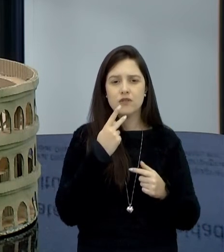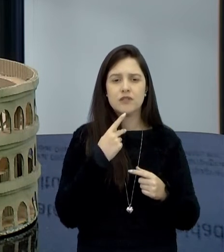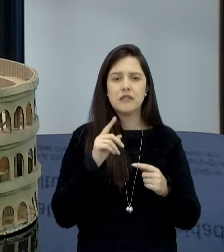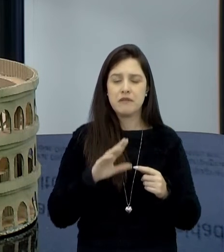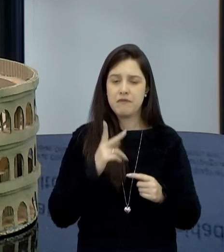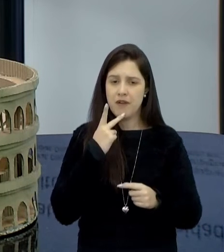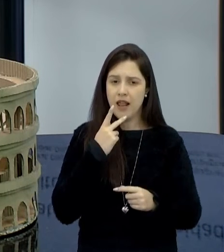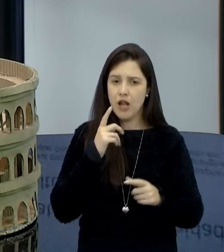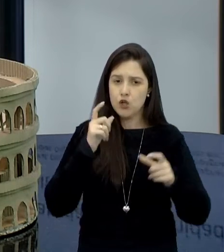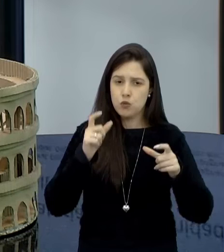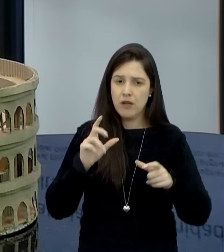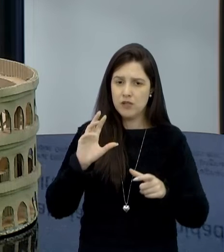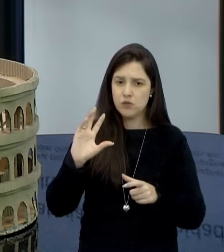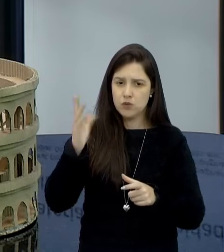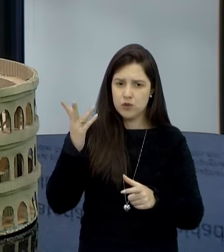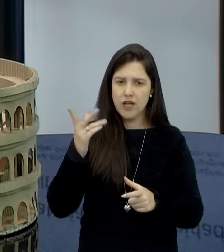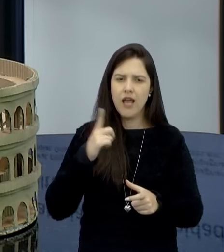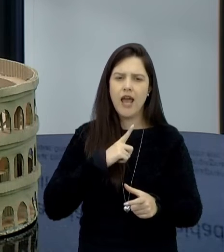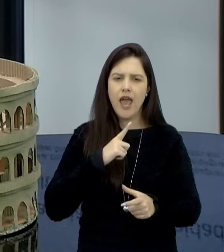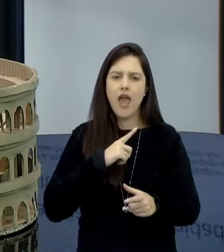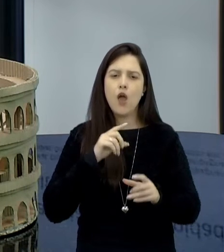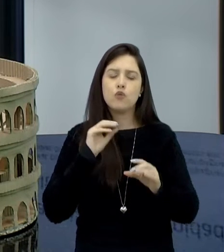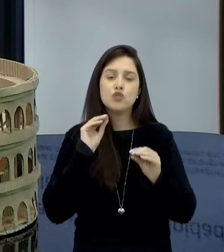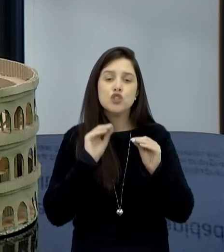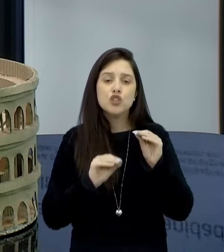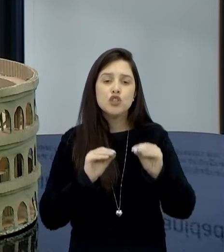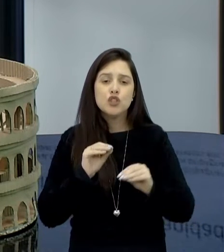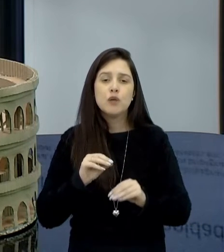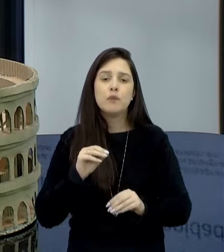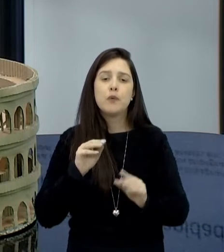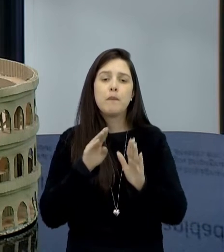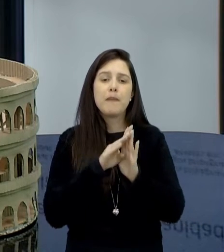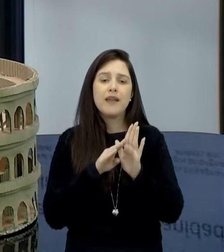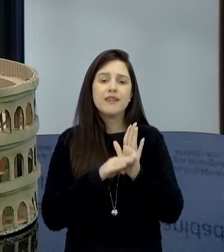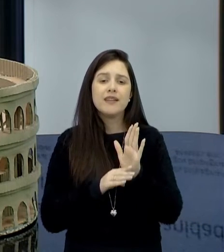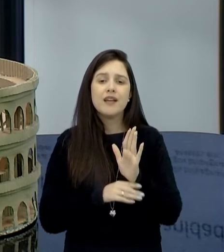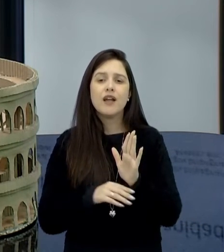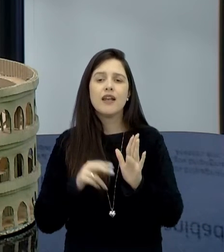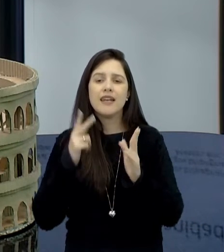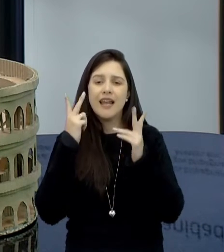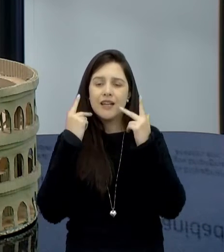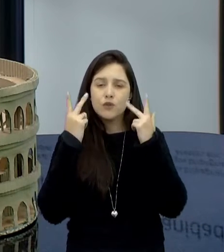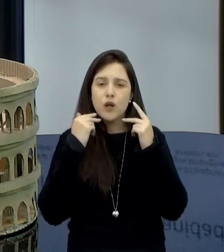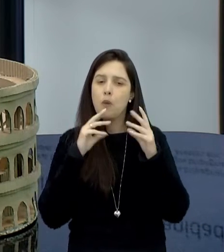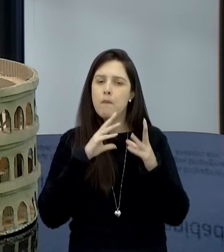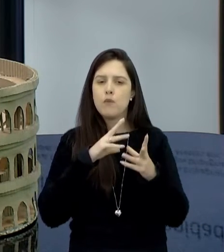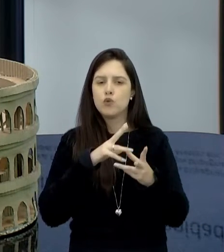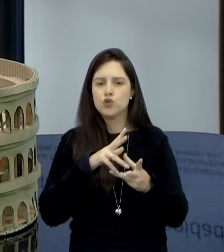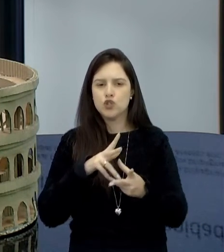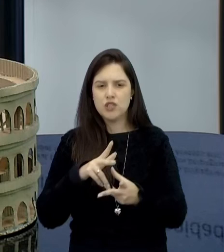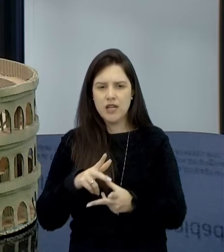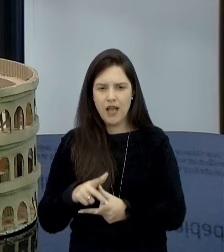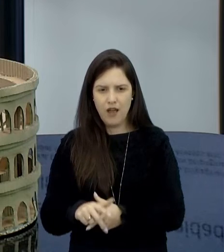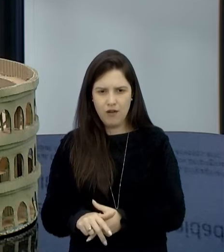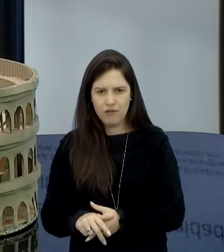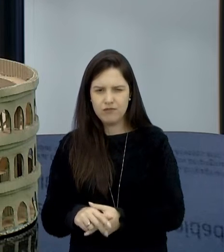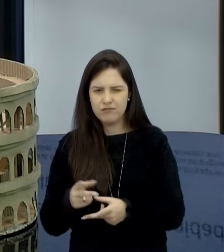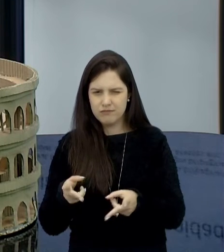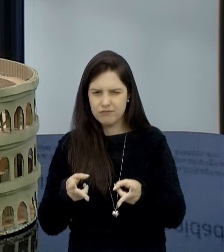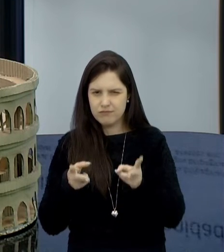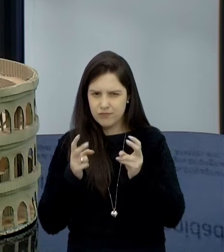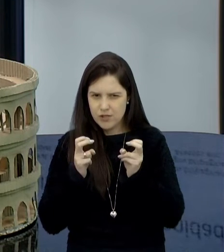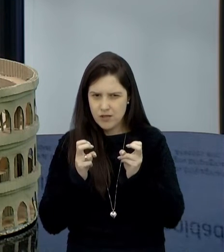Iguaçu, né, é um tipo de patrimônio natural mundial. Então vocês percebam, as cataratas